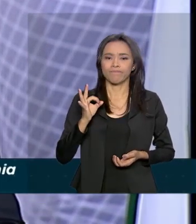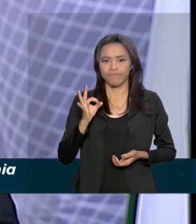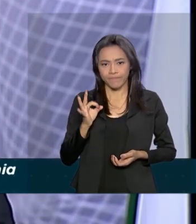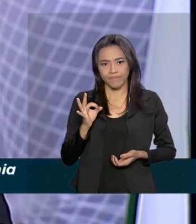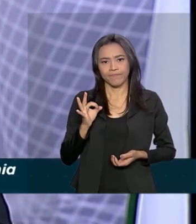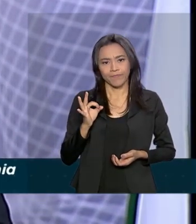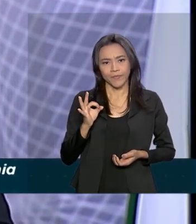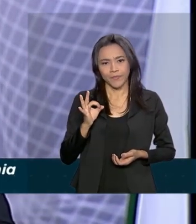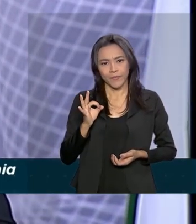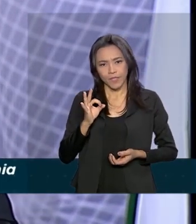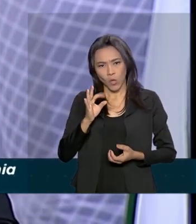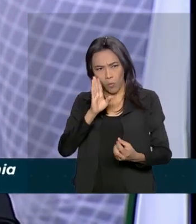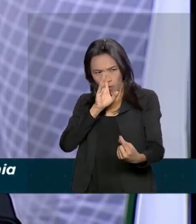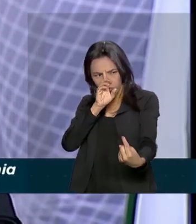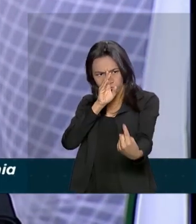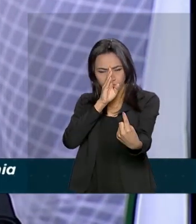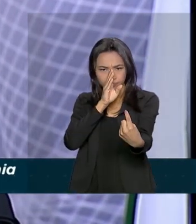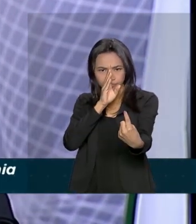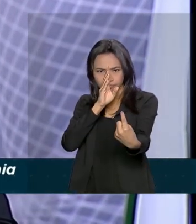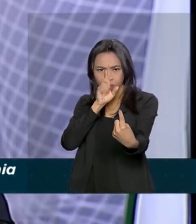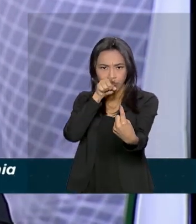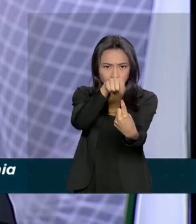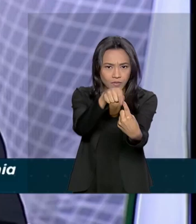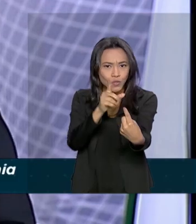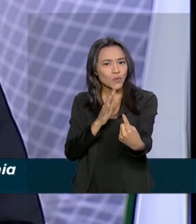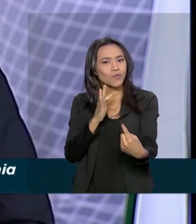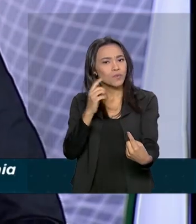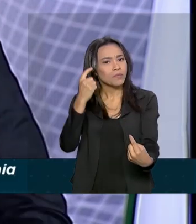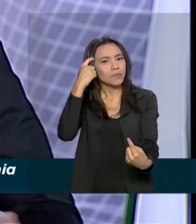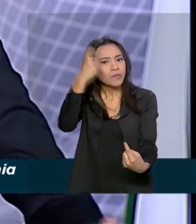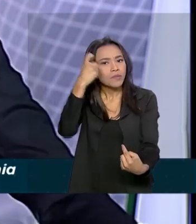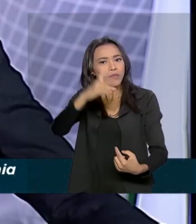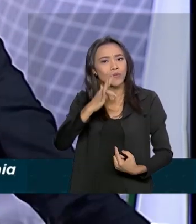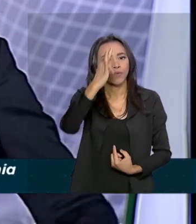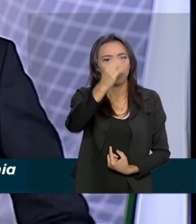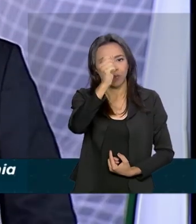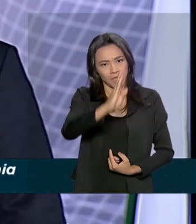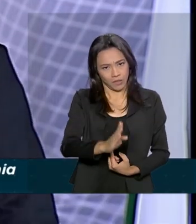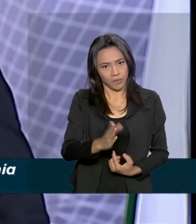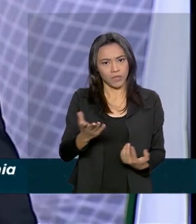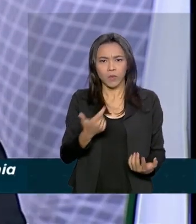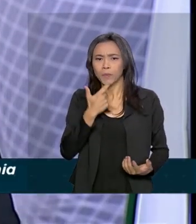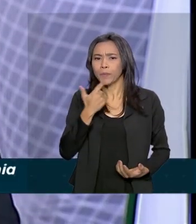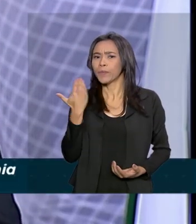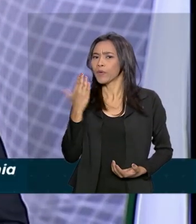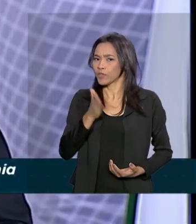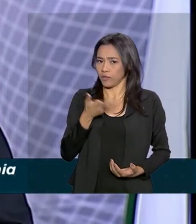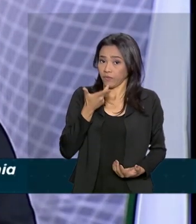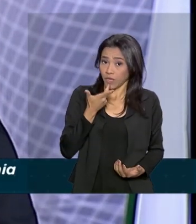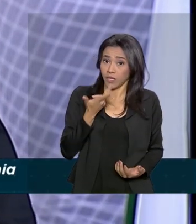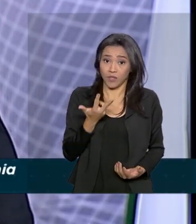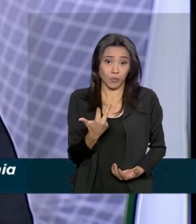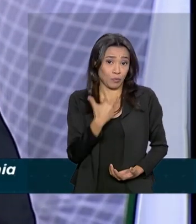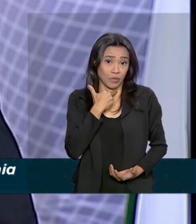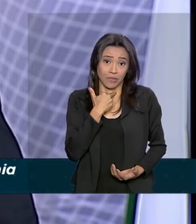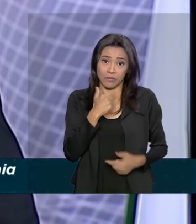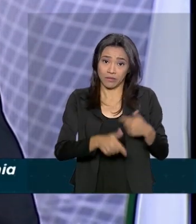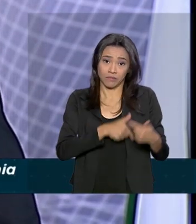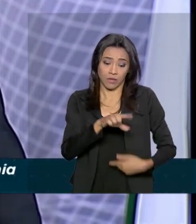como norte o futuro do nosso querido Brasil. Mas, como disse agora há pouco, não podemos fazer isso